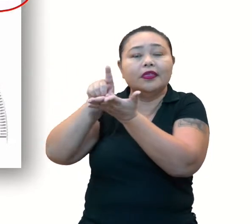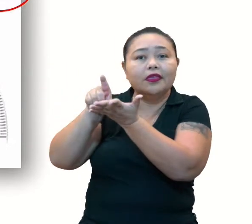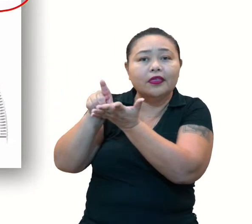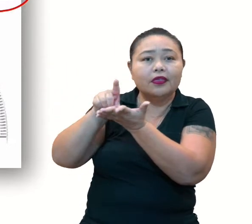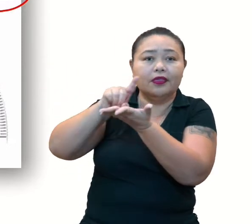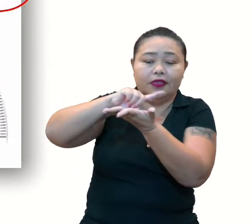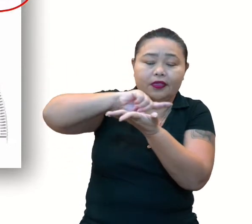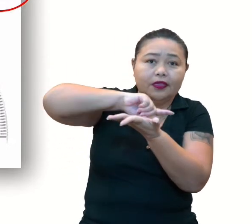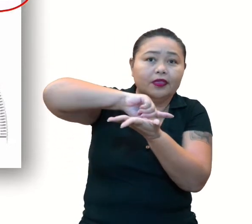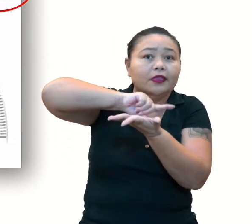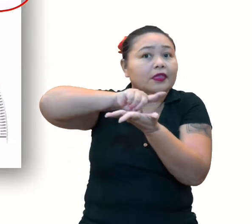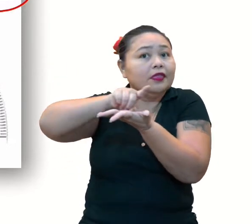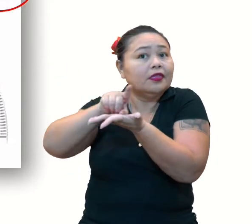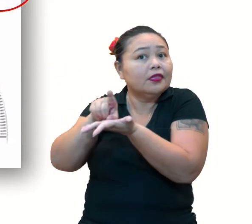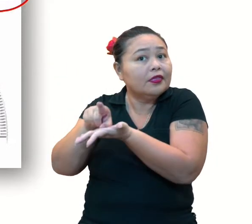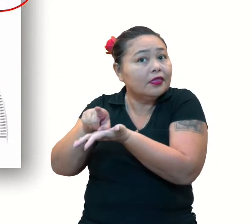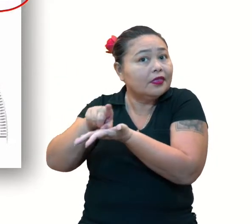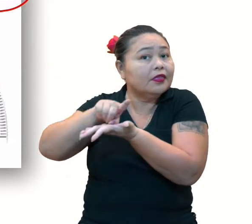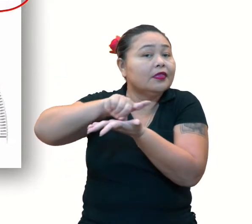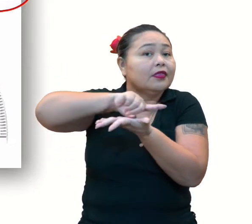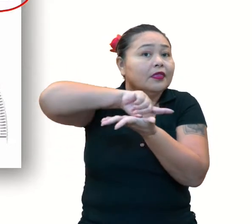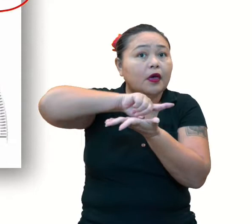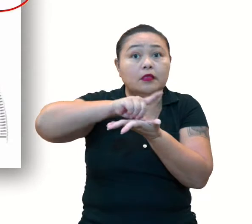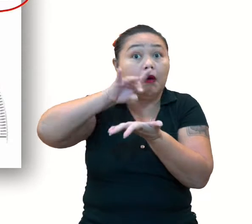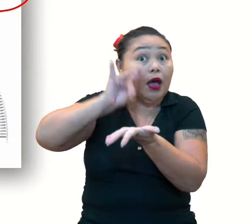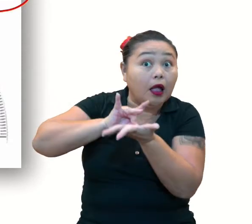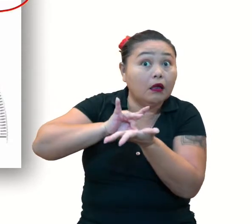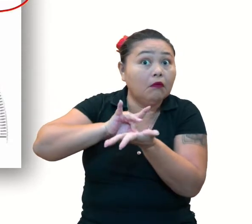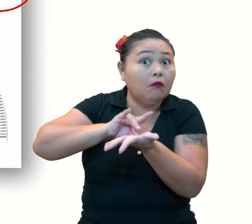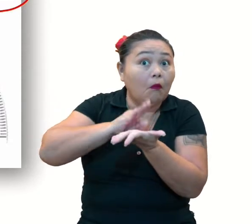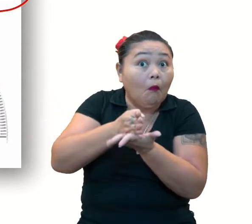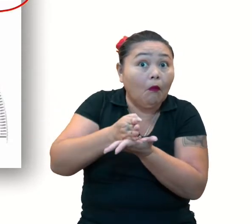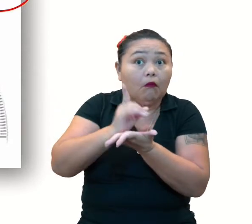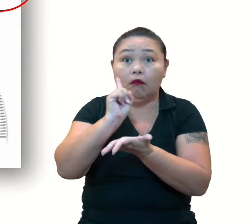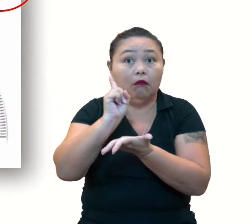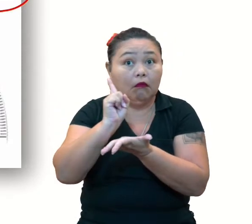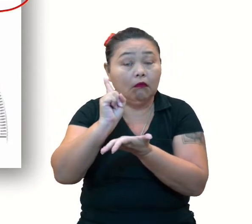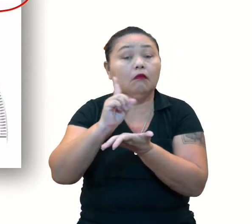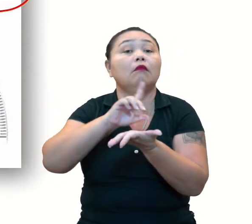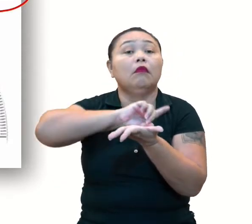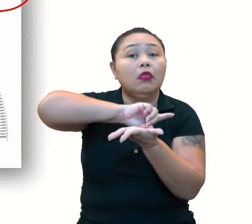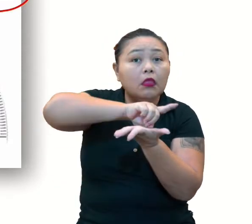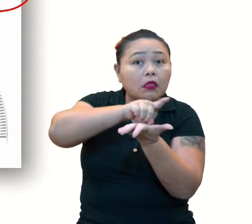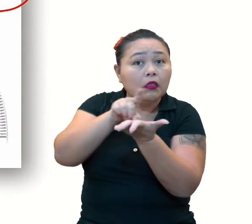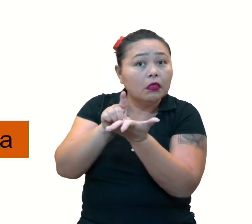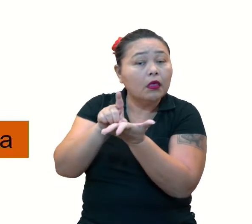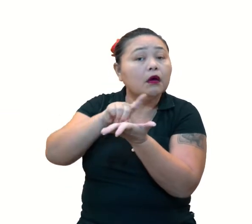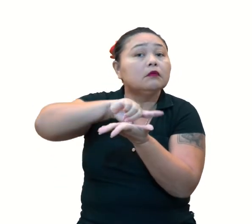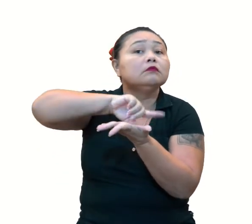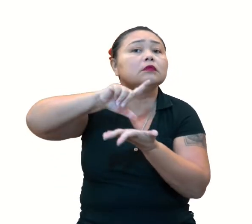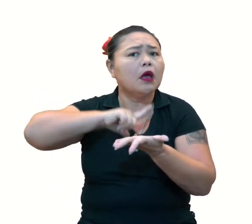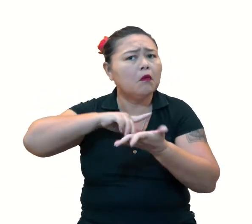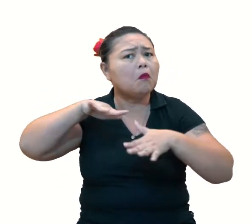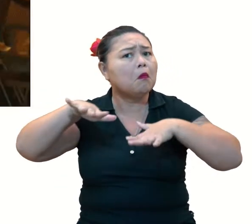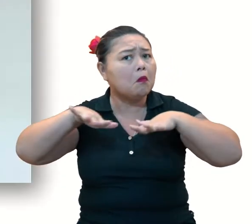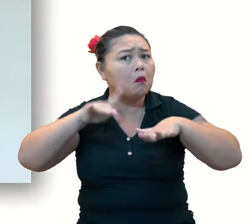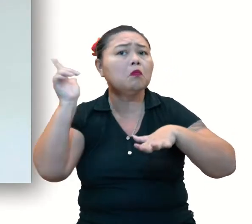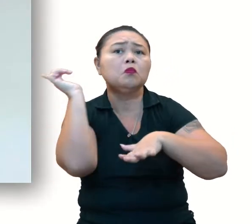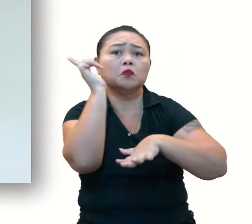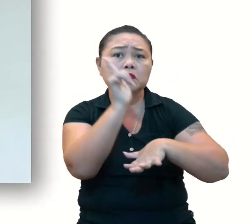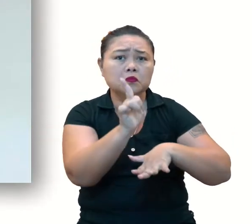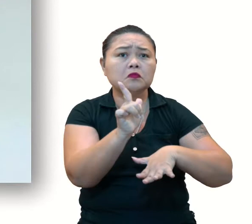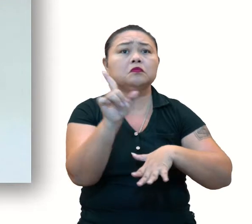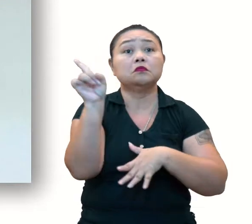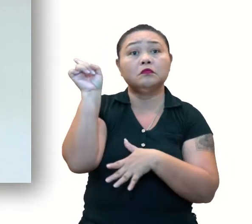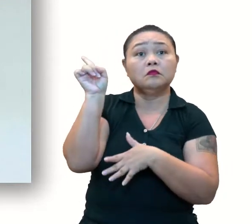tem que girar, ó. Senão não adianta, ele não pode ficar preso, tá? Então, ele tendo essa movimentação, você consegue fazer